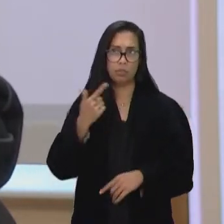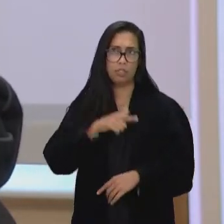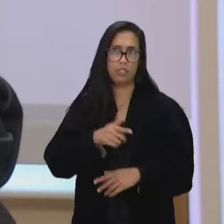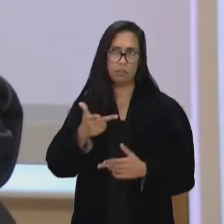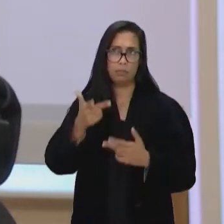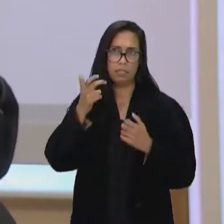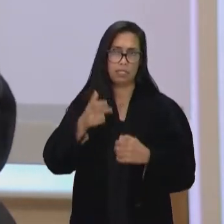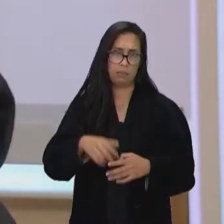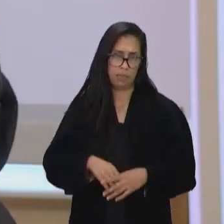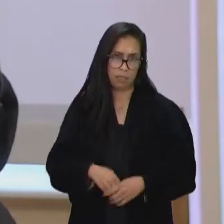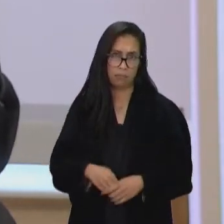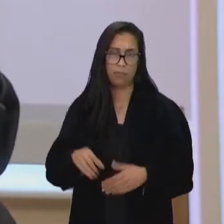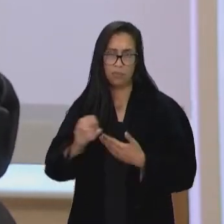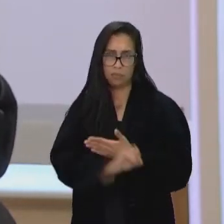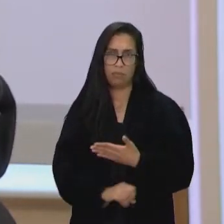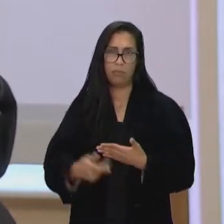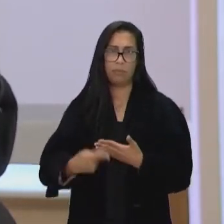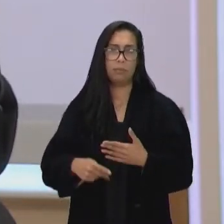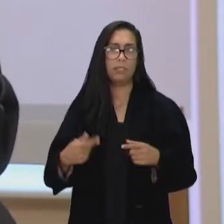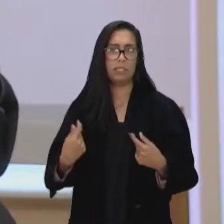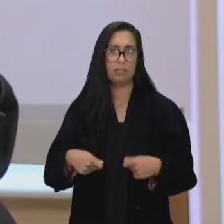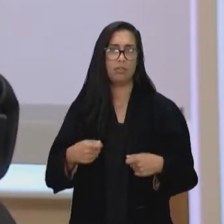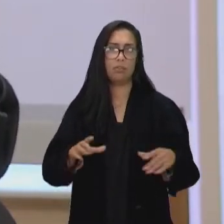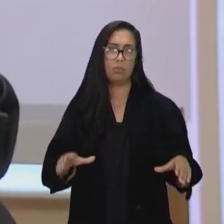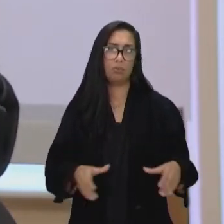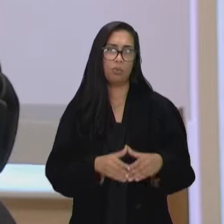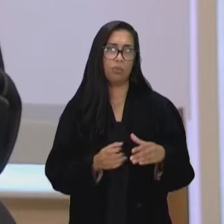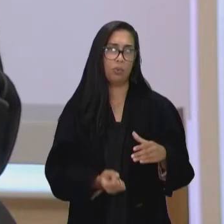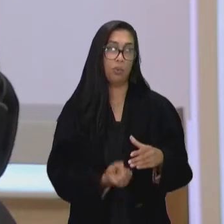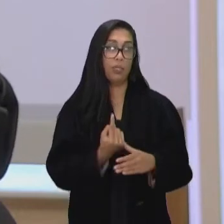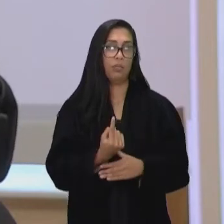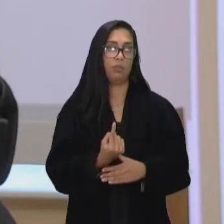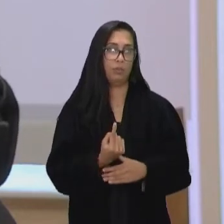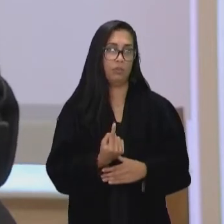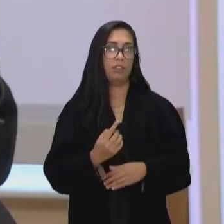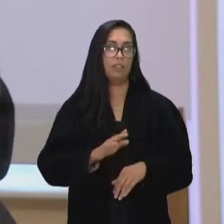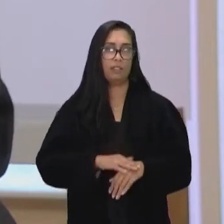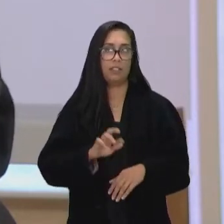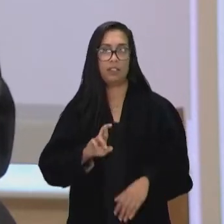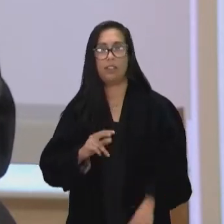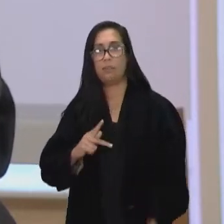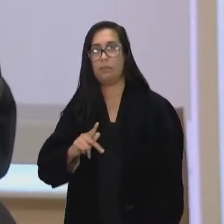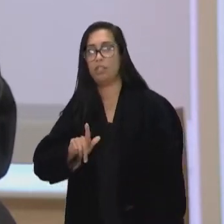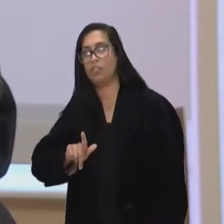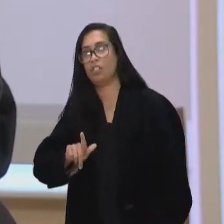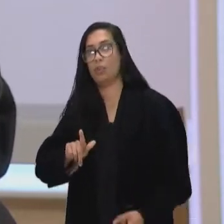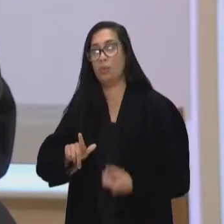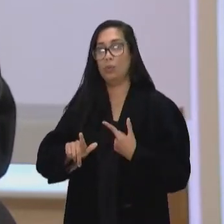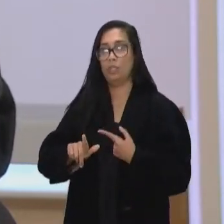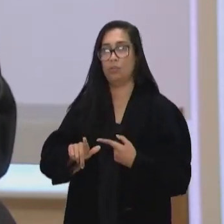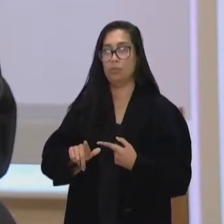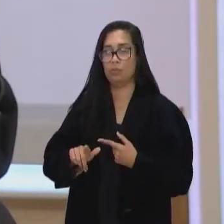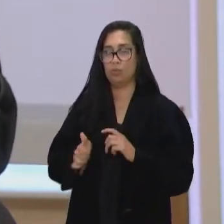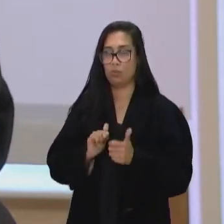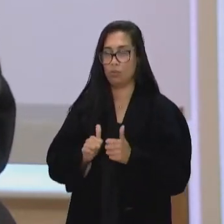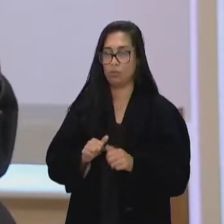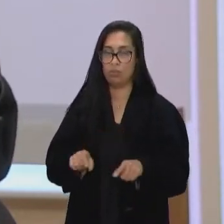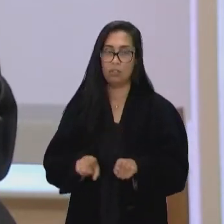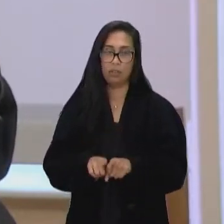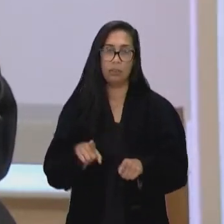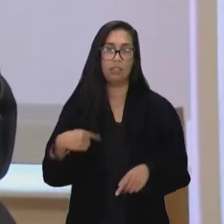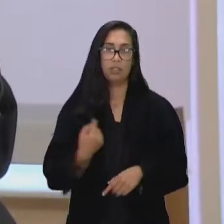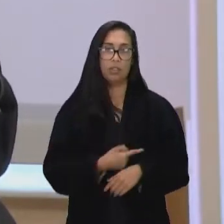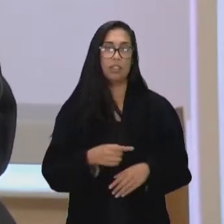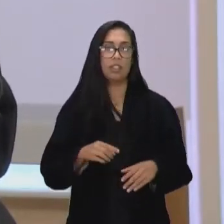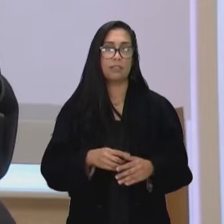gente decidiu fazer um grupo só, focando só em um único jogo. Assim a gente podia